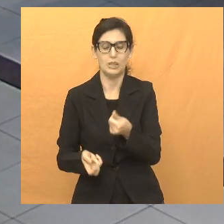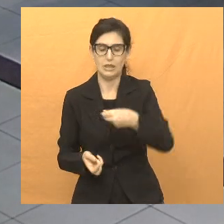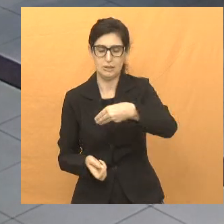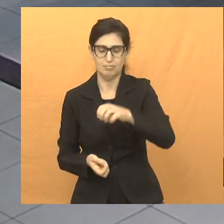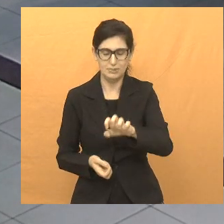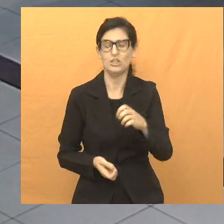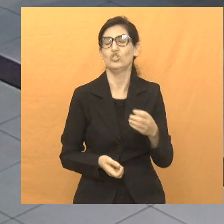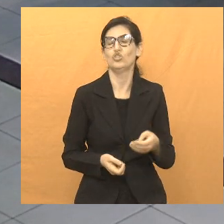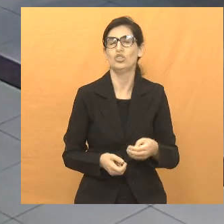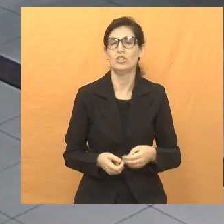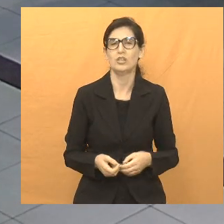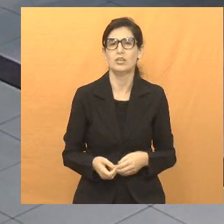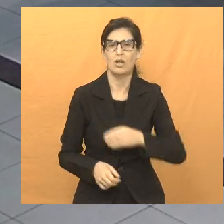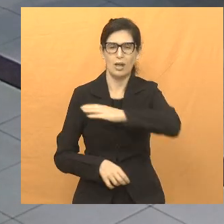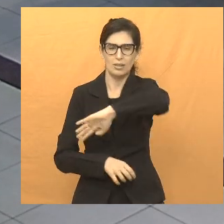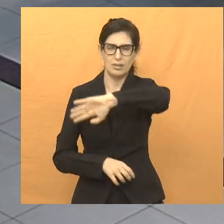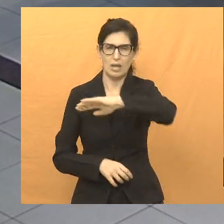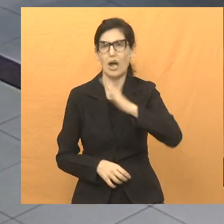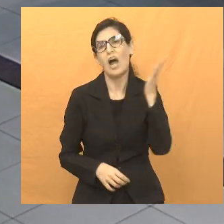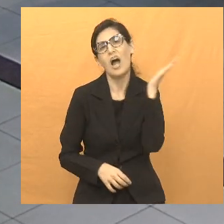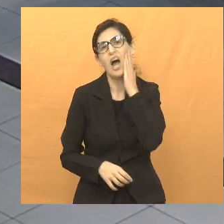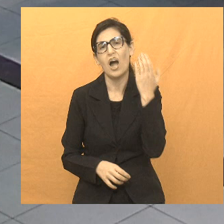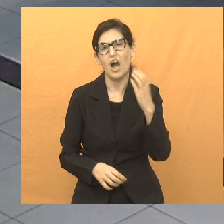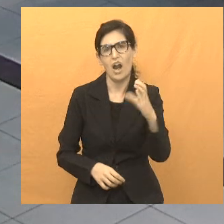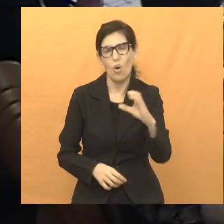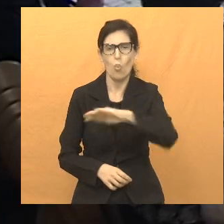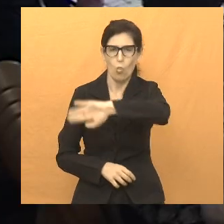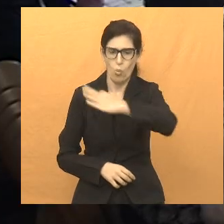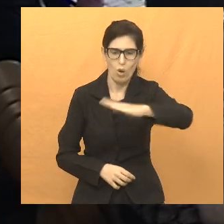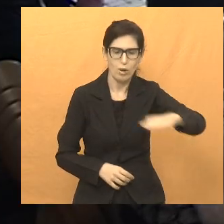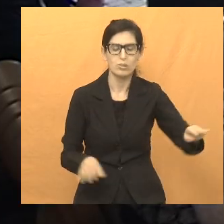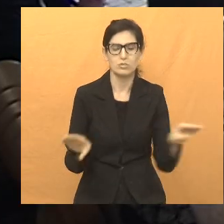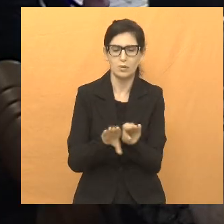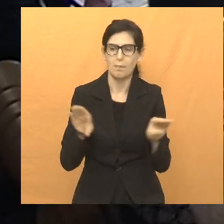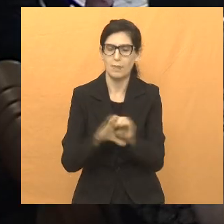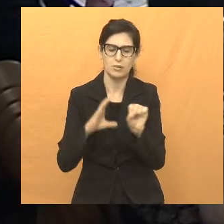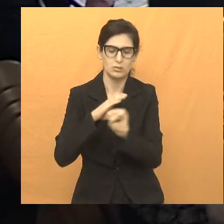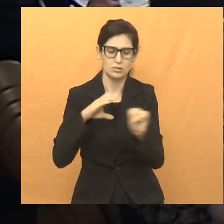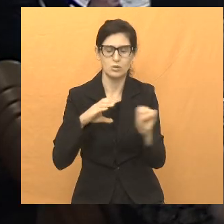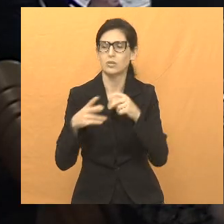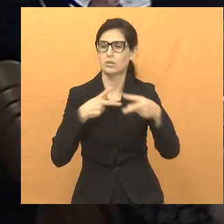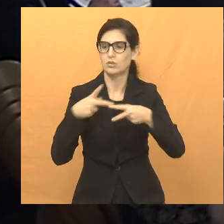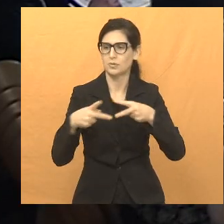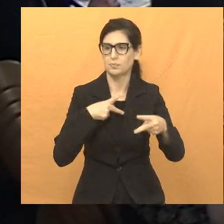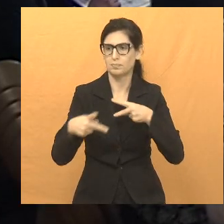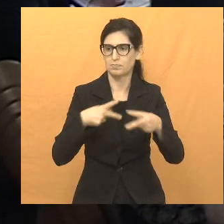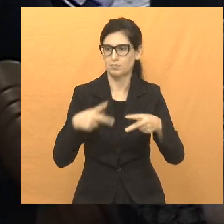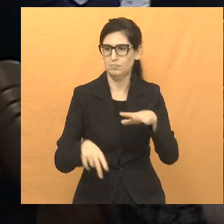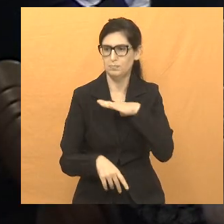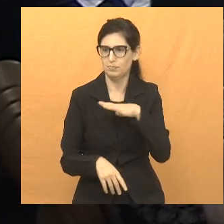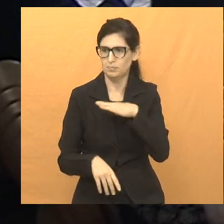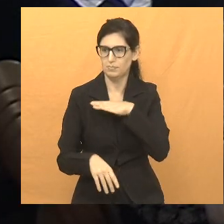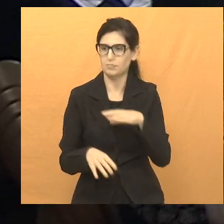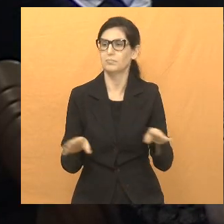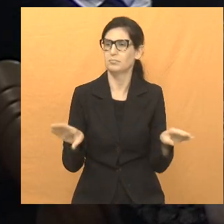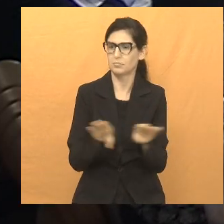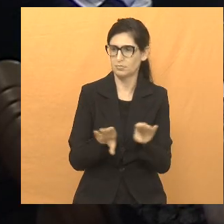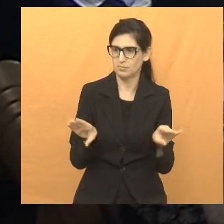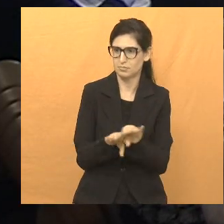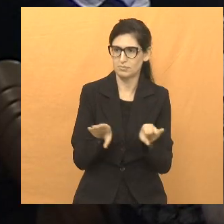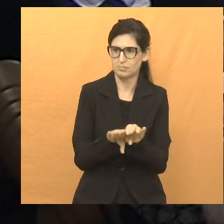de Caraguatatuba e também a Santa Casa de São José dos Campos, que também está nos